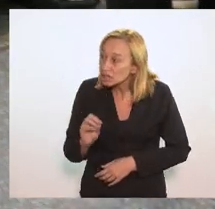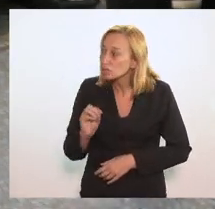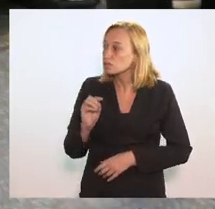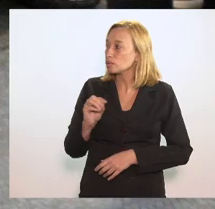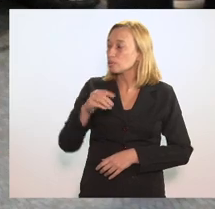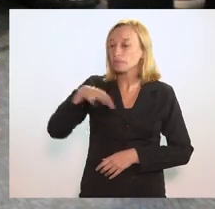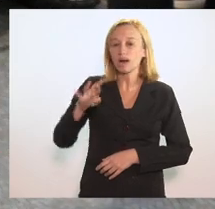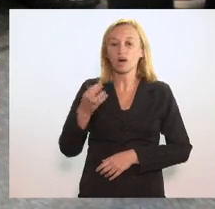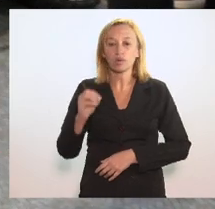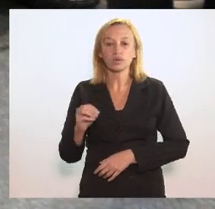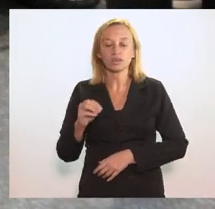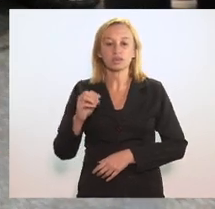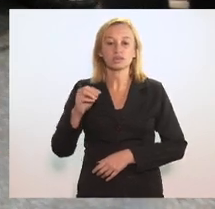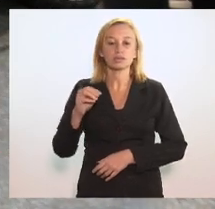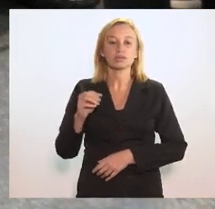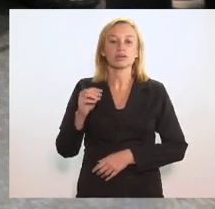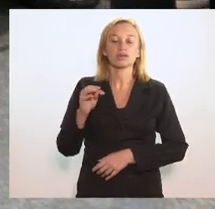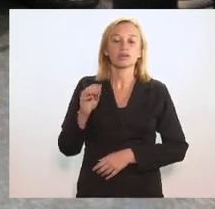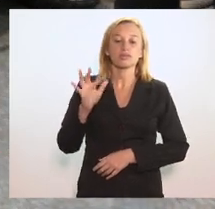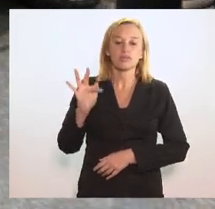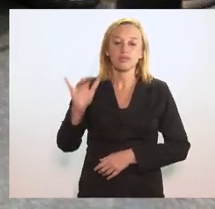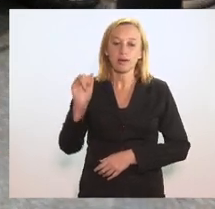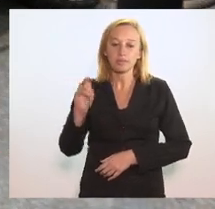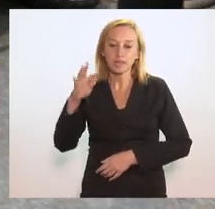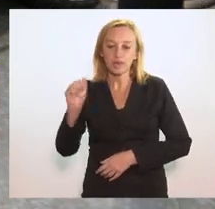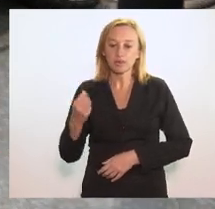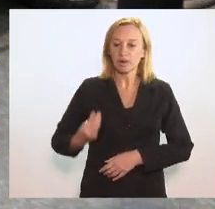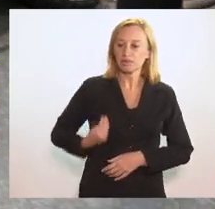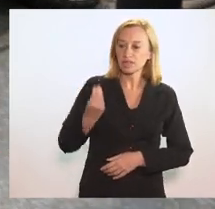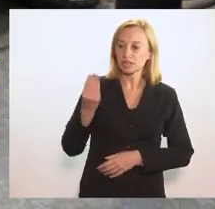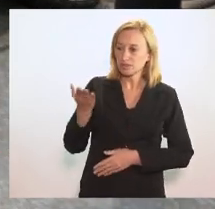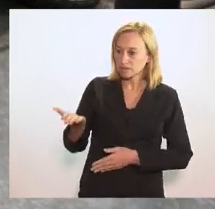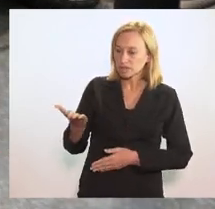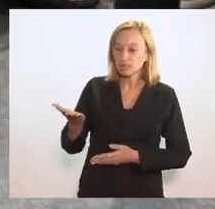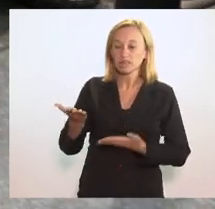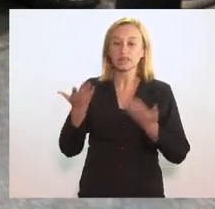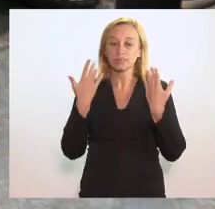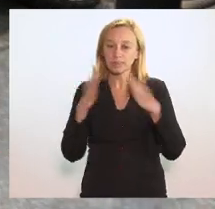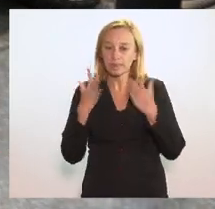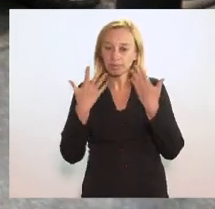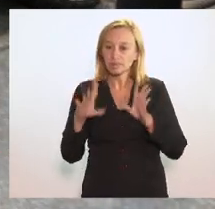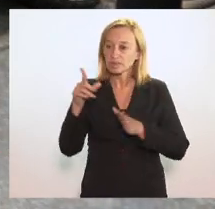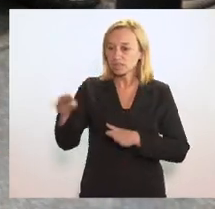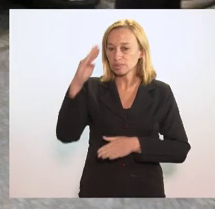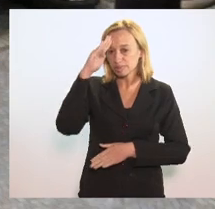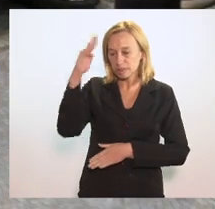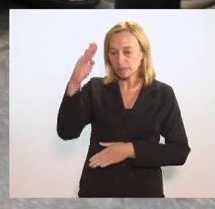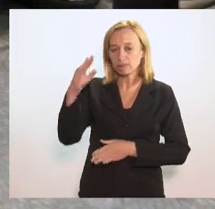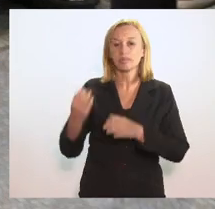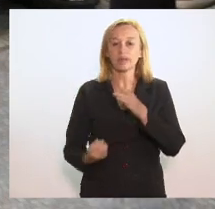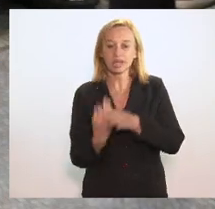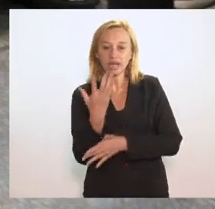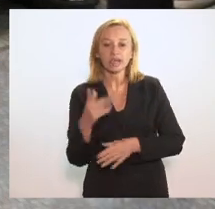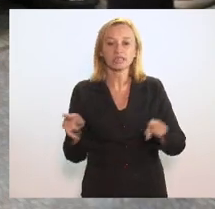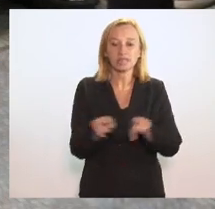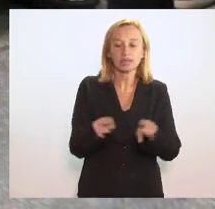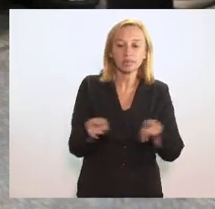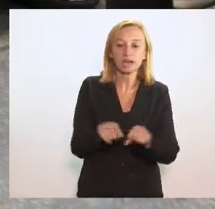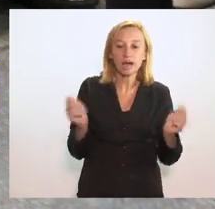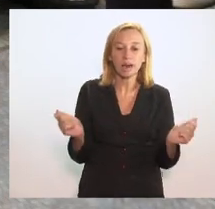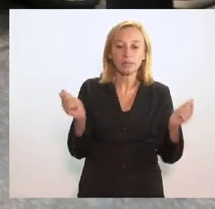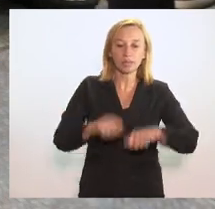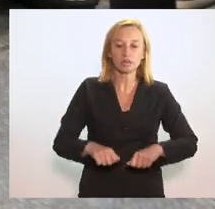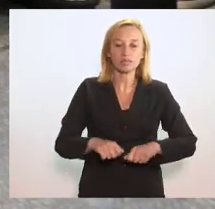Nemésio, Fabinho, agradecer a presença de vocês, porque vocês foram fundamentais para construir também a possibilidade